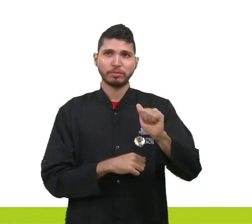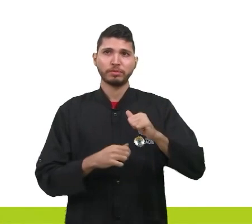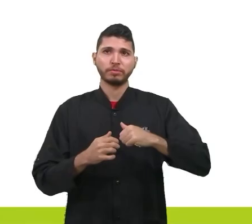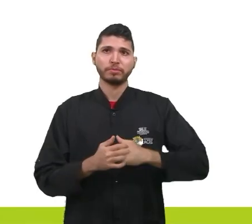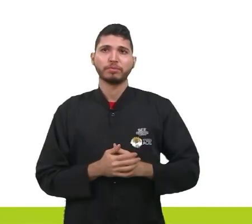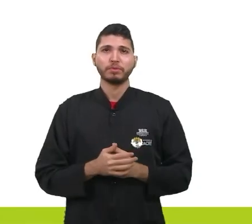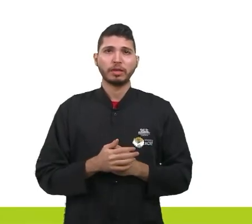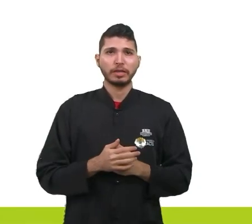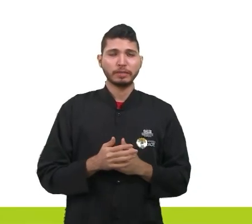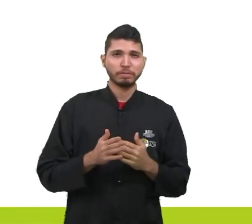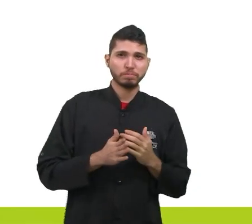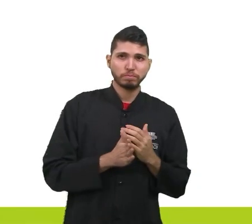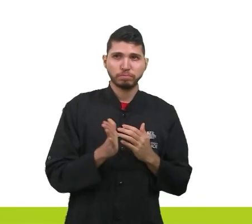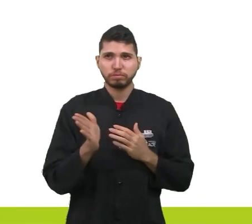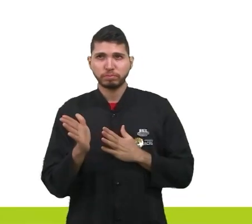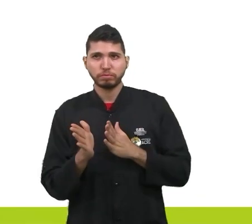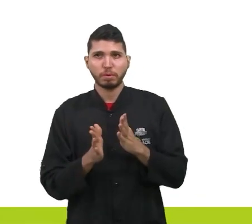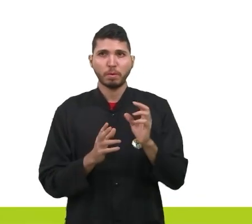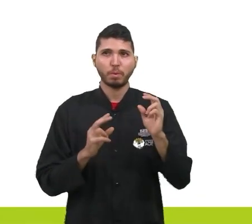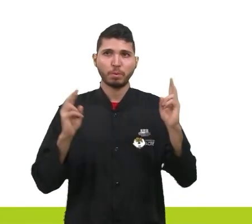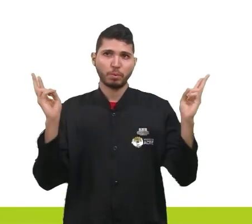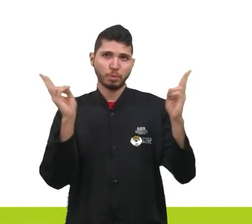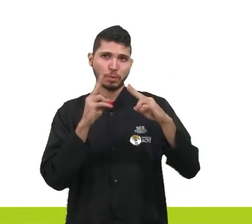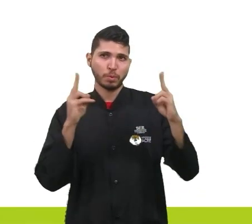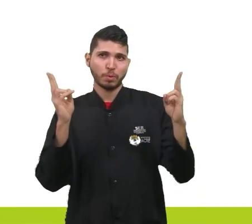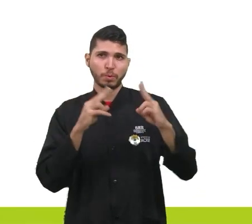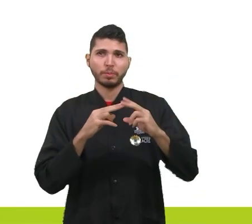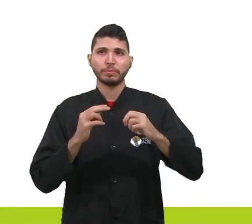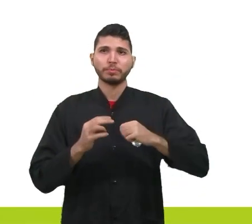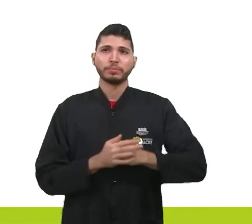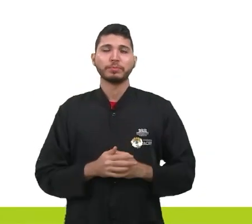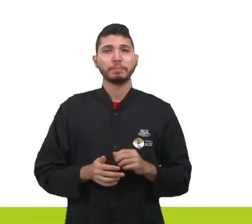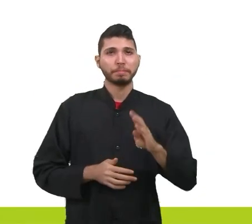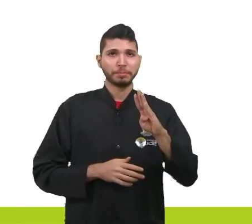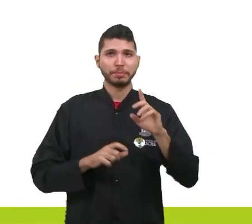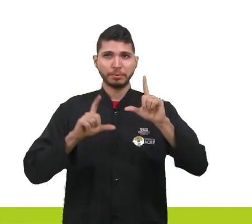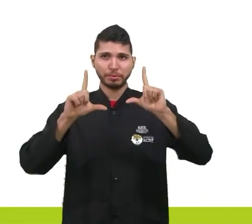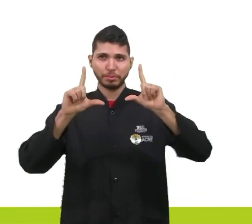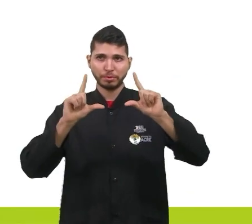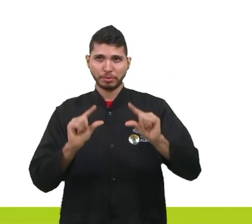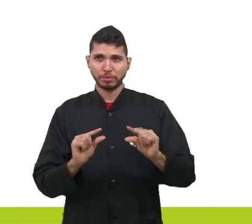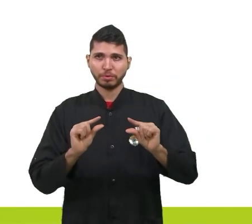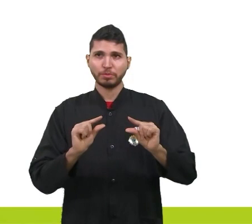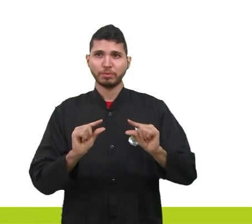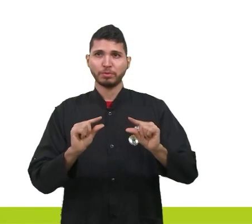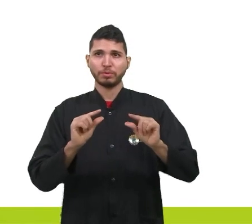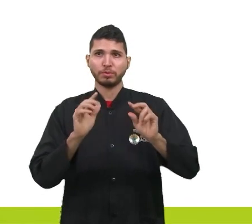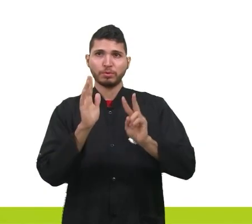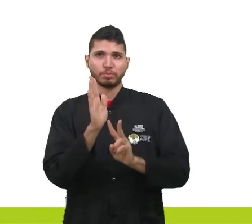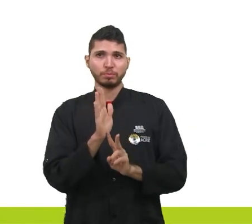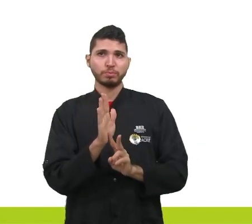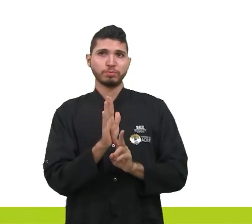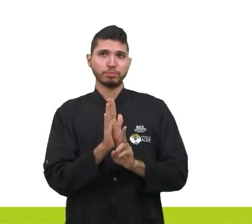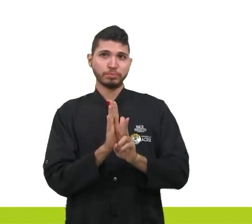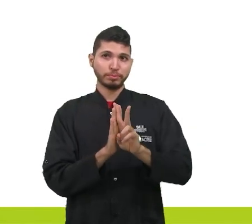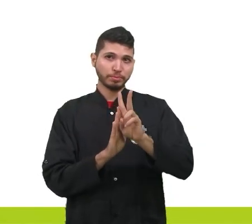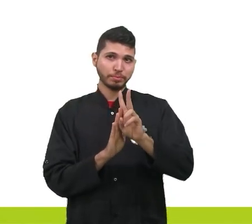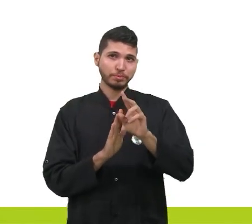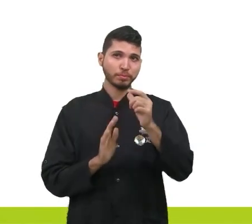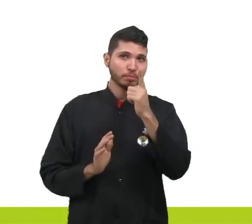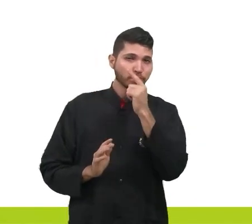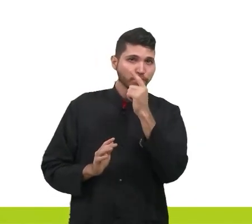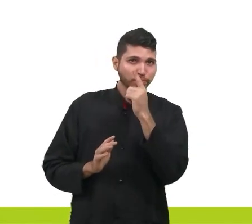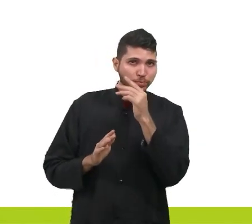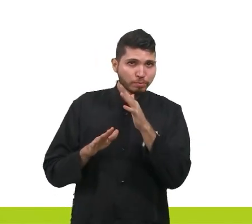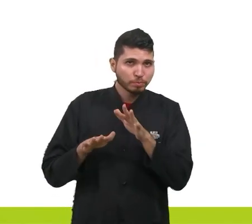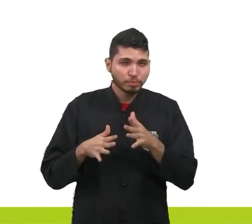redirecionamento dos ventos alísios. Opção B, redução do volume dos rios voadores. Interessante.